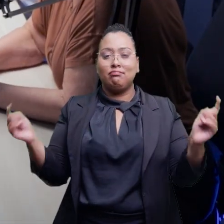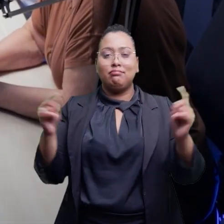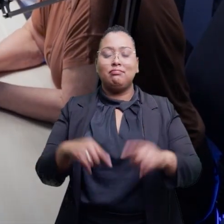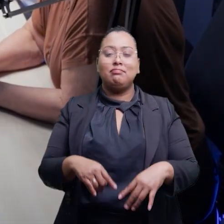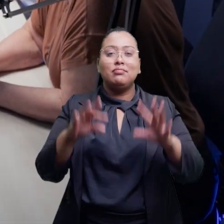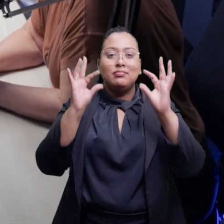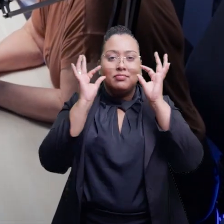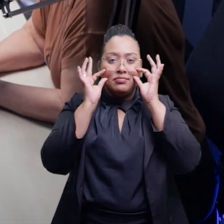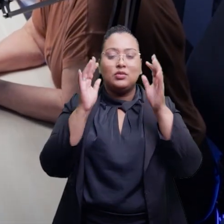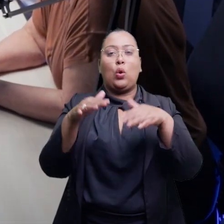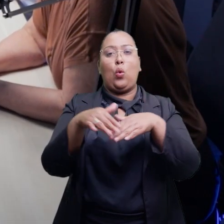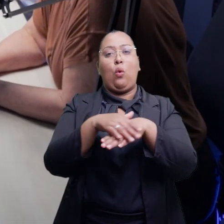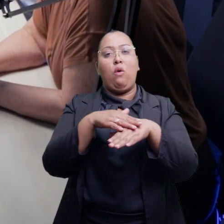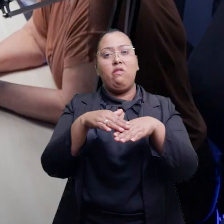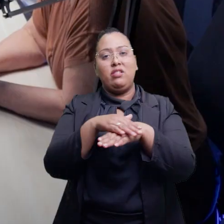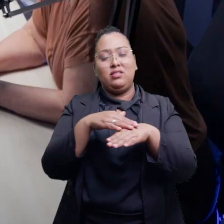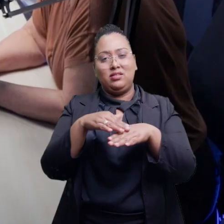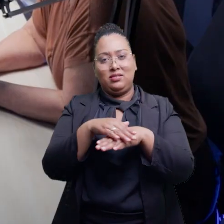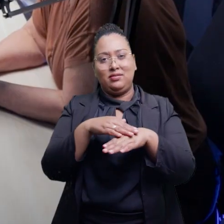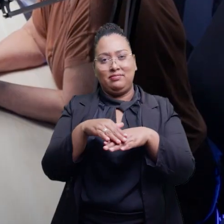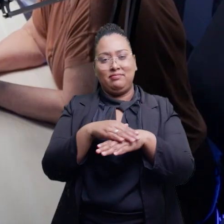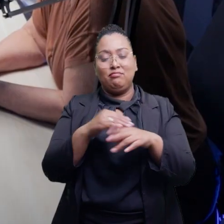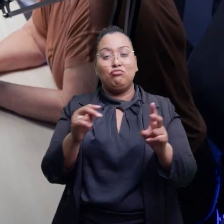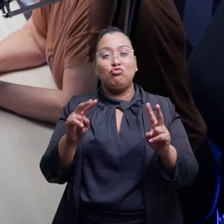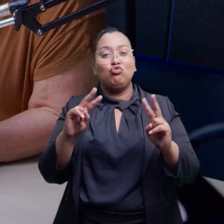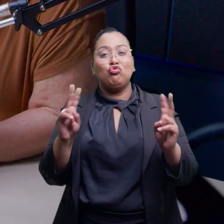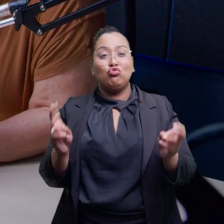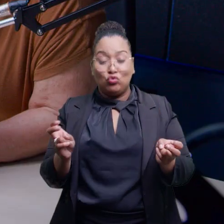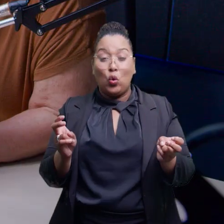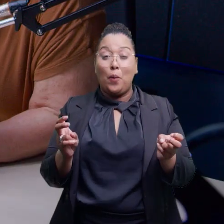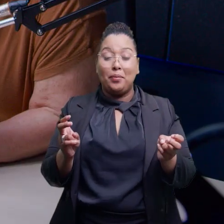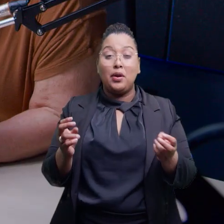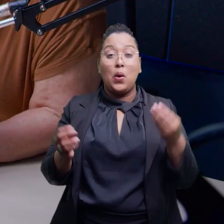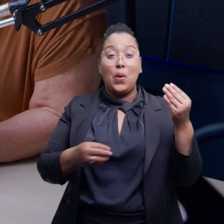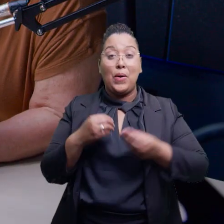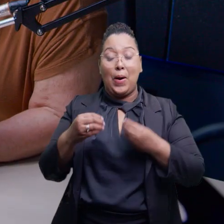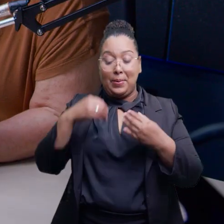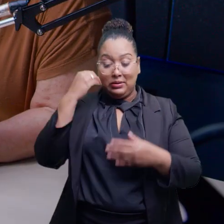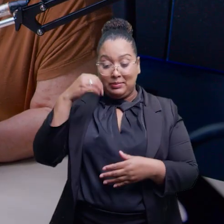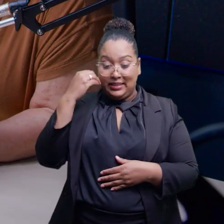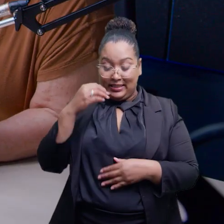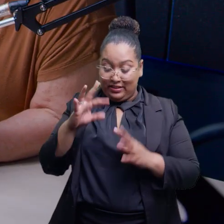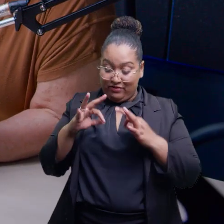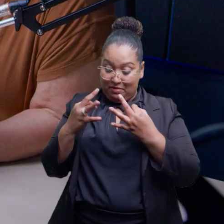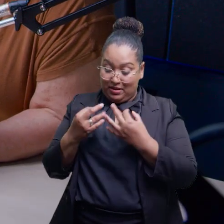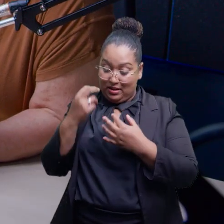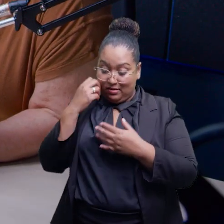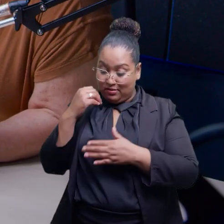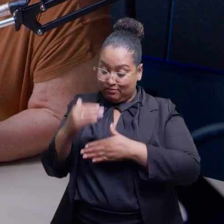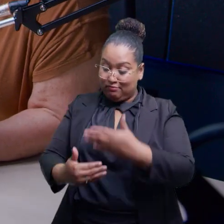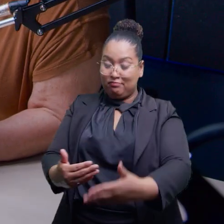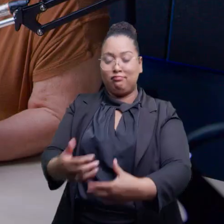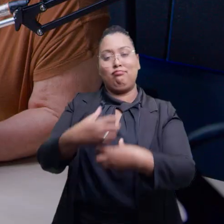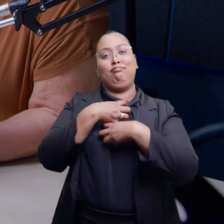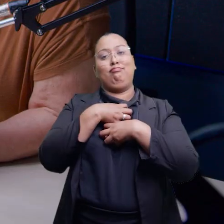conversar presencialmente sobre as questões que os mobilizam nessa construção de famílias